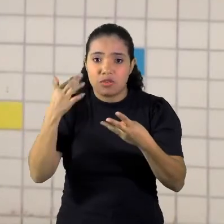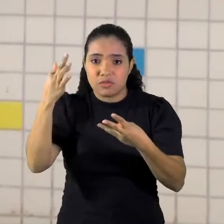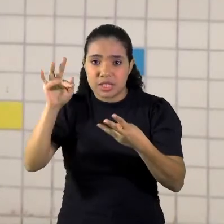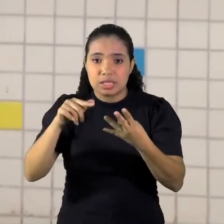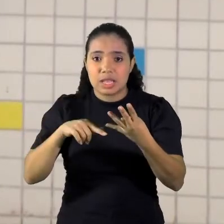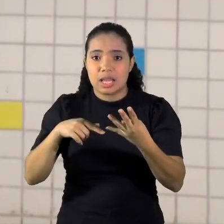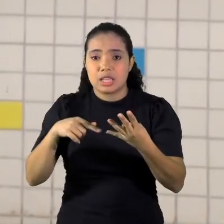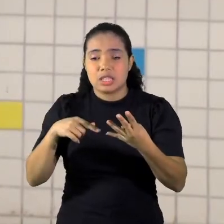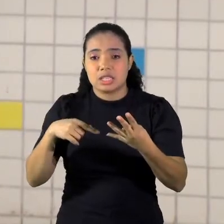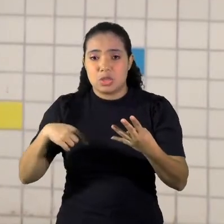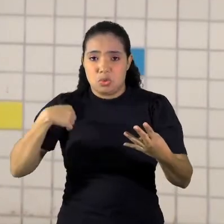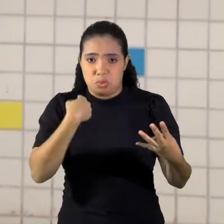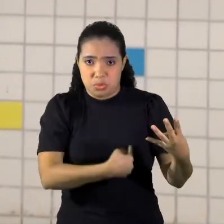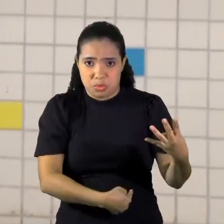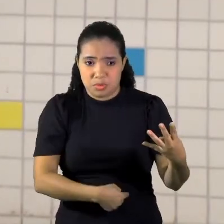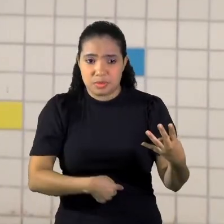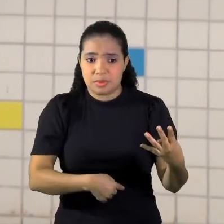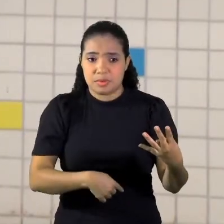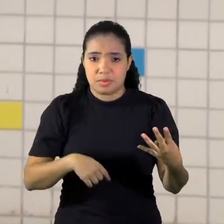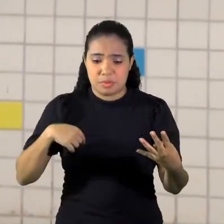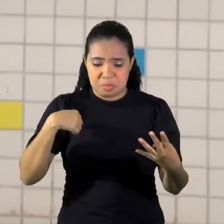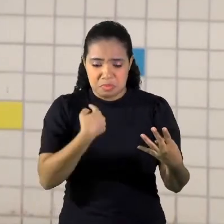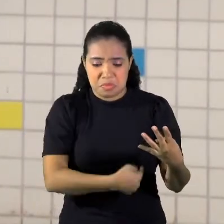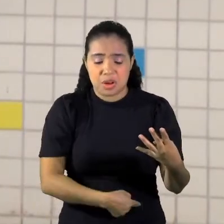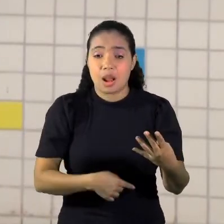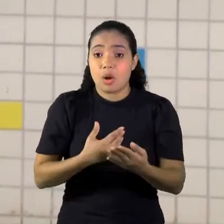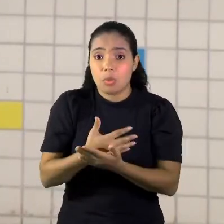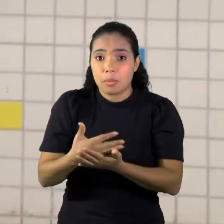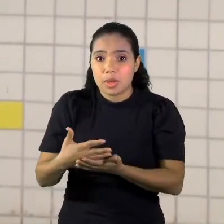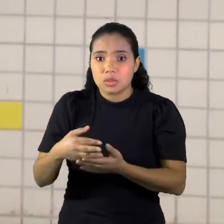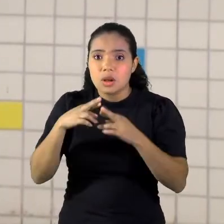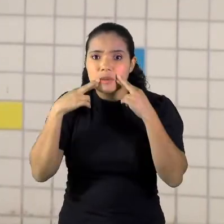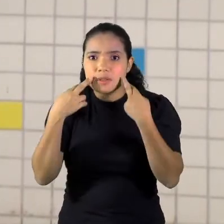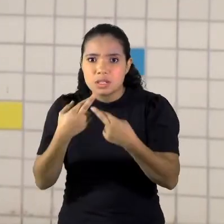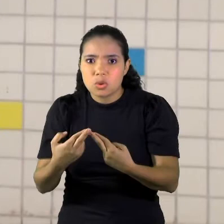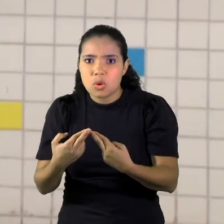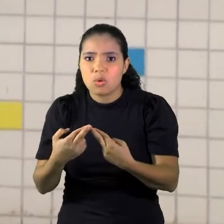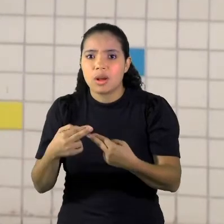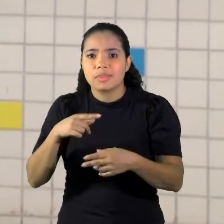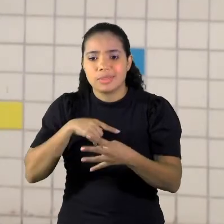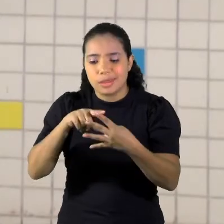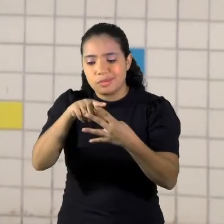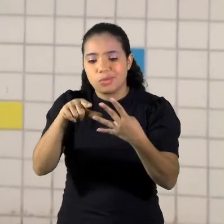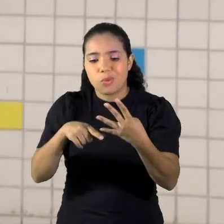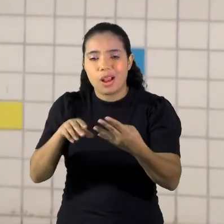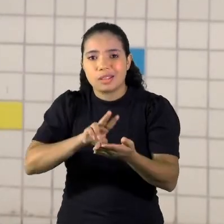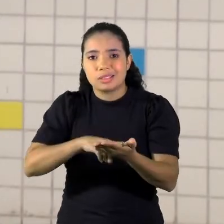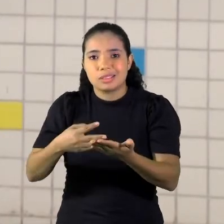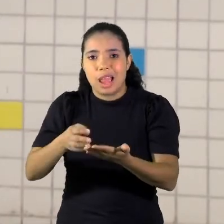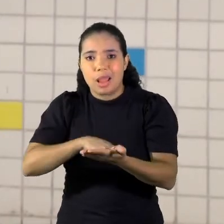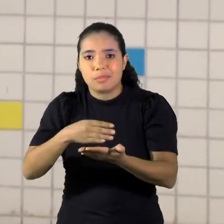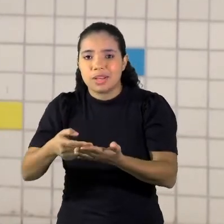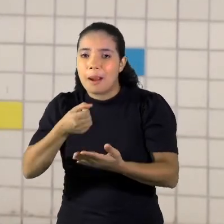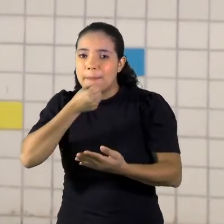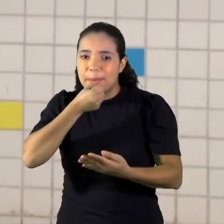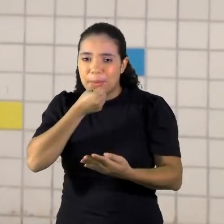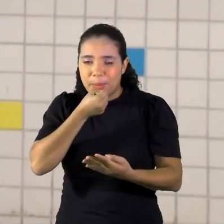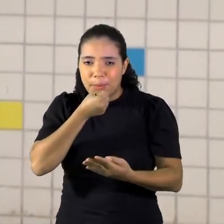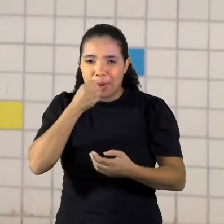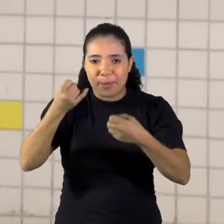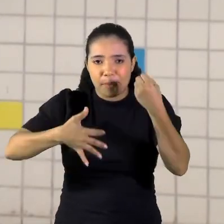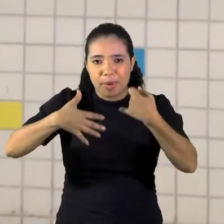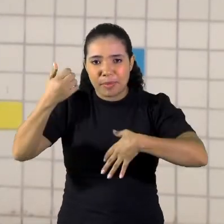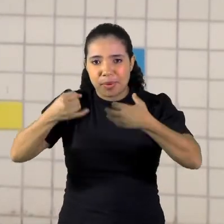chinês. Ao mesmo tempo, começou uma reunião, existem no mínimo 4 intérpretes simultâneos explicando. Você